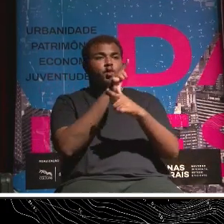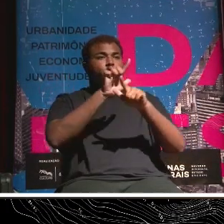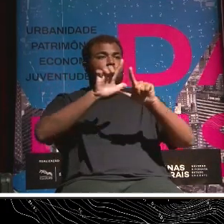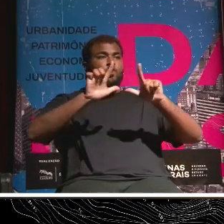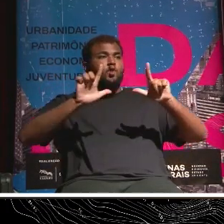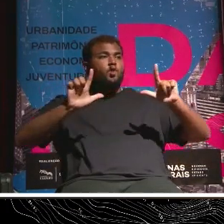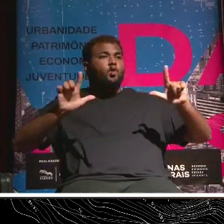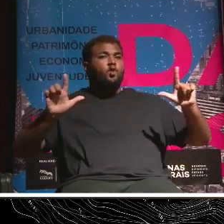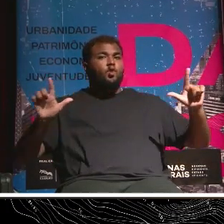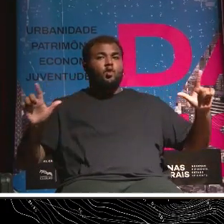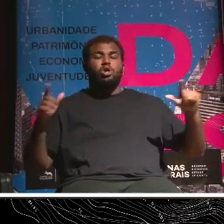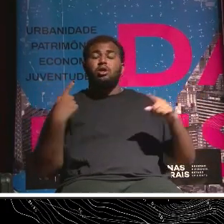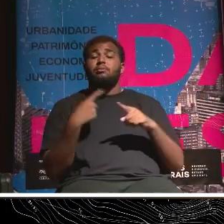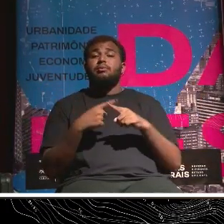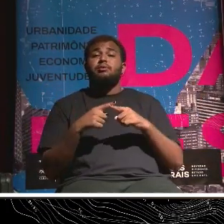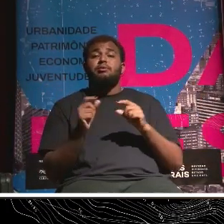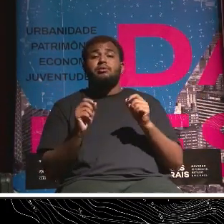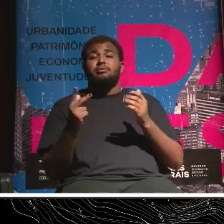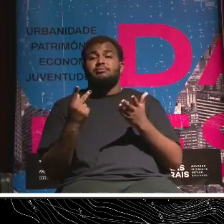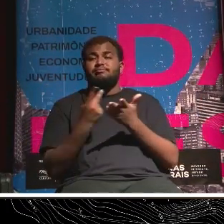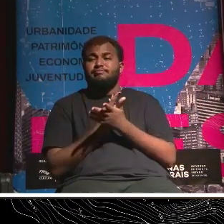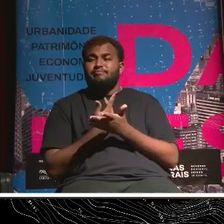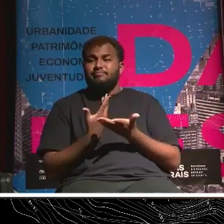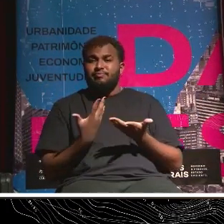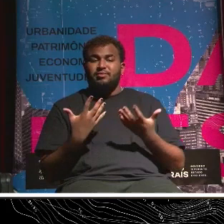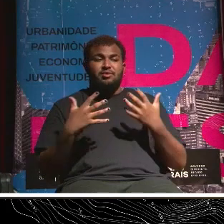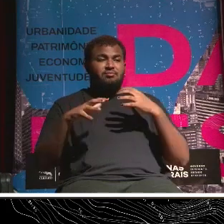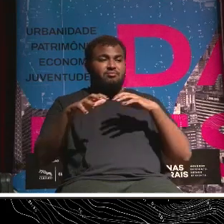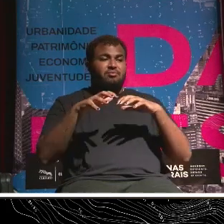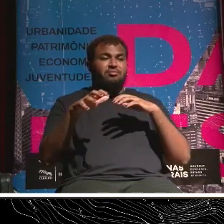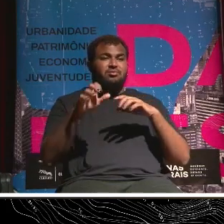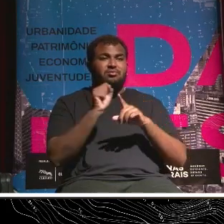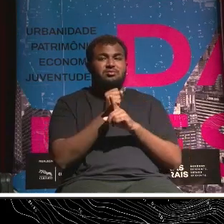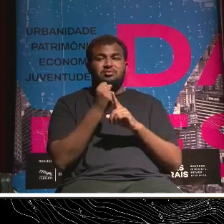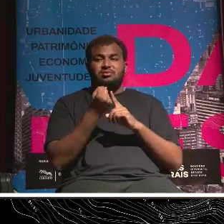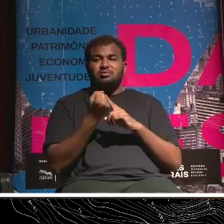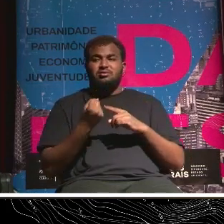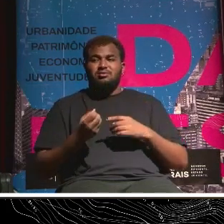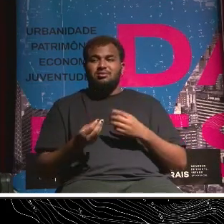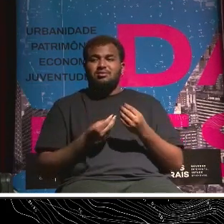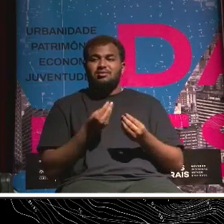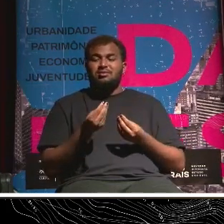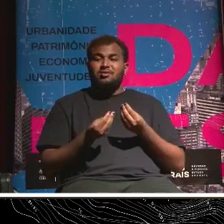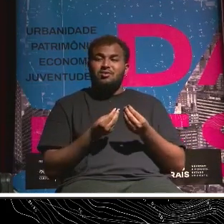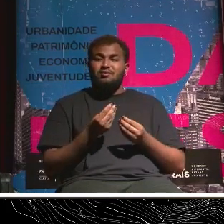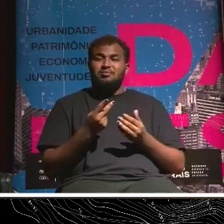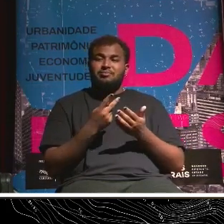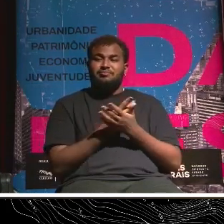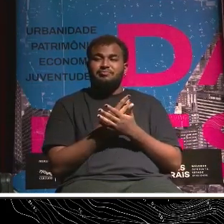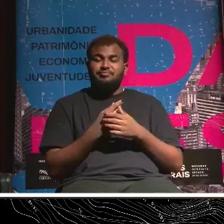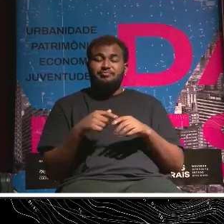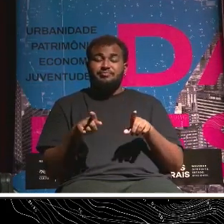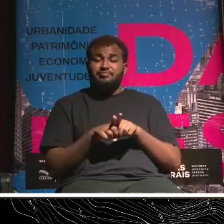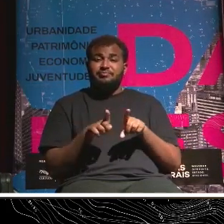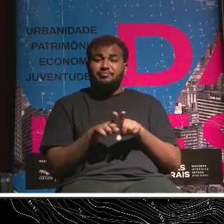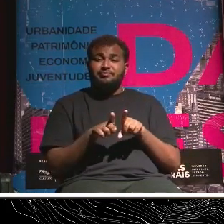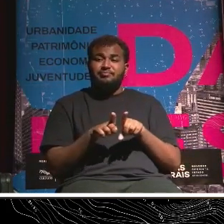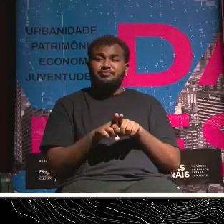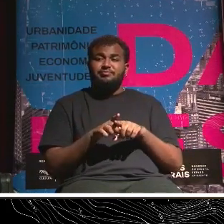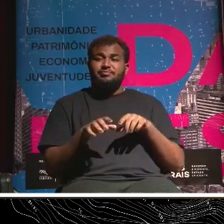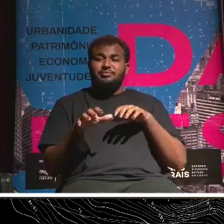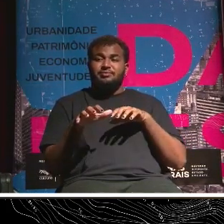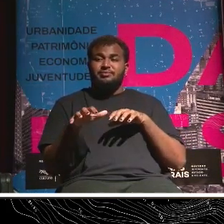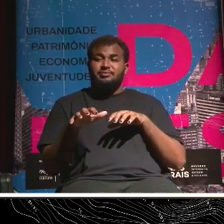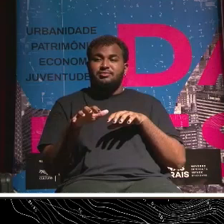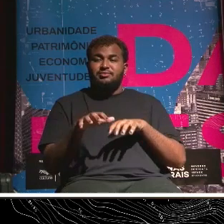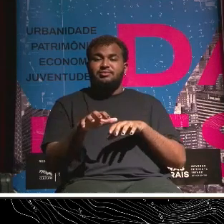o que acontece, mobilização social, o que se perdeu, como construir, como mobilizar. E não tem resposta para